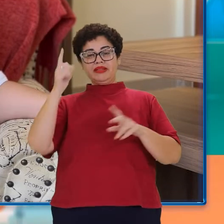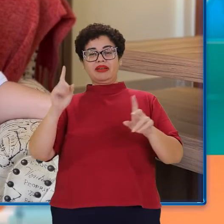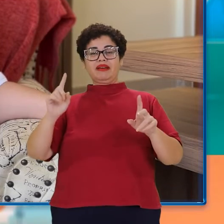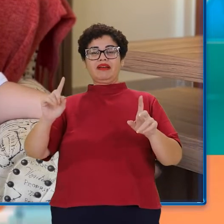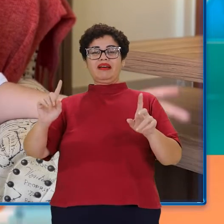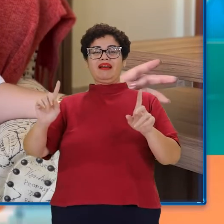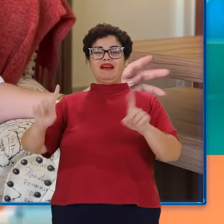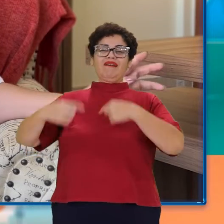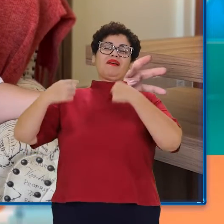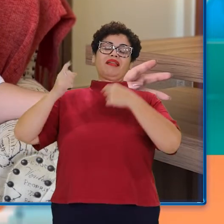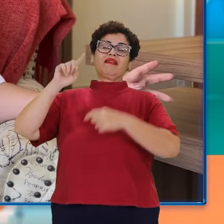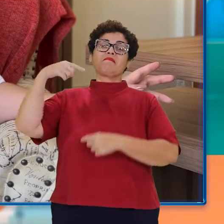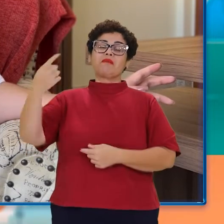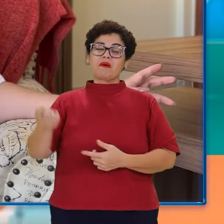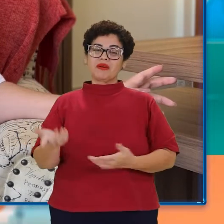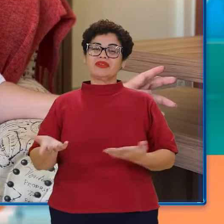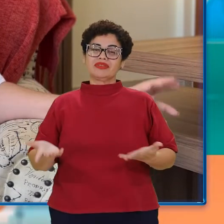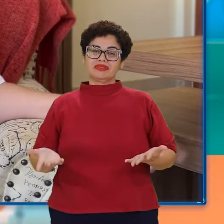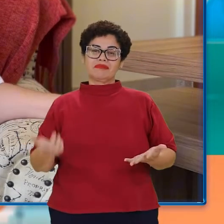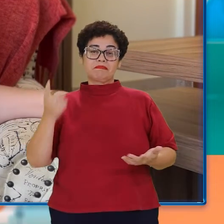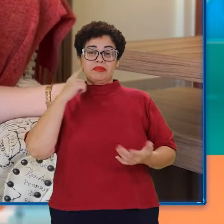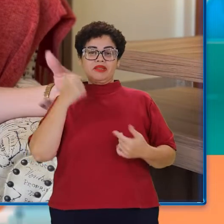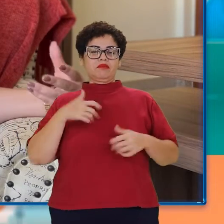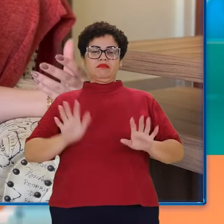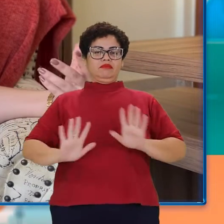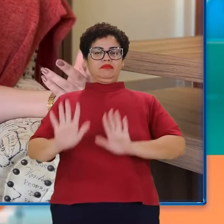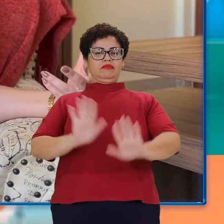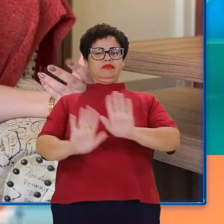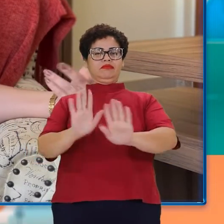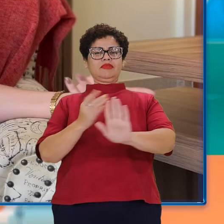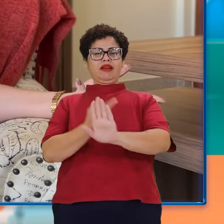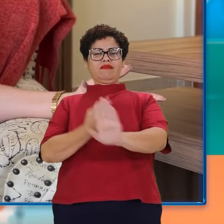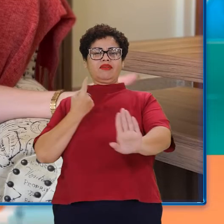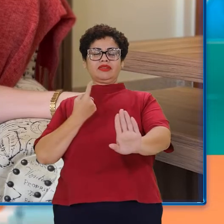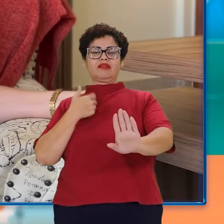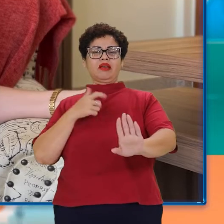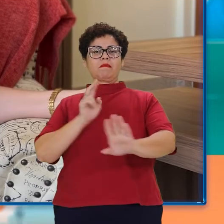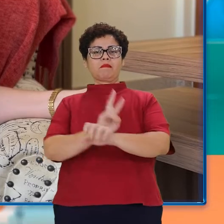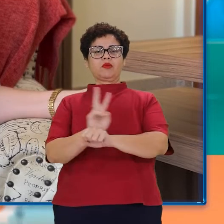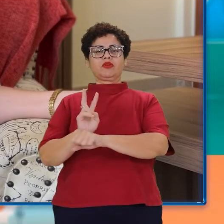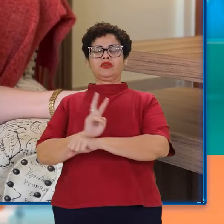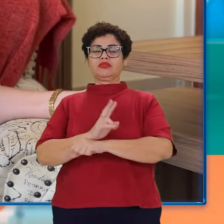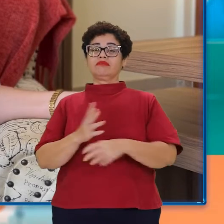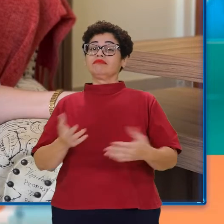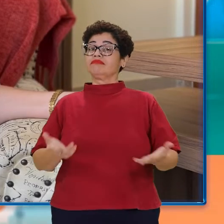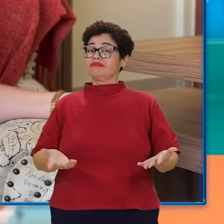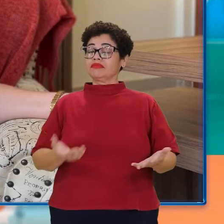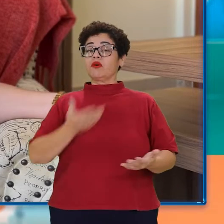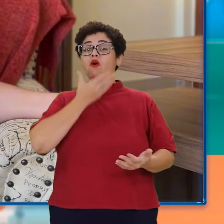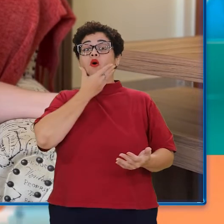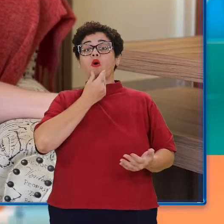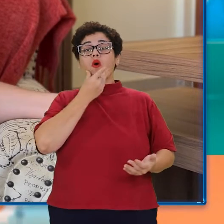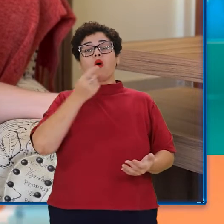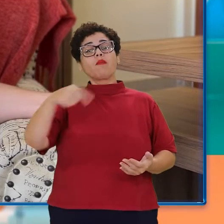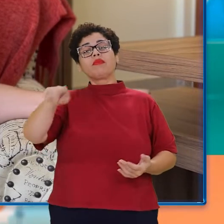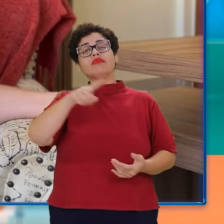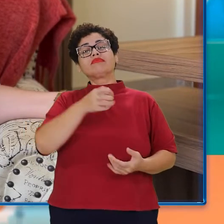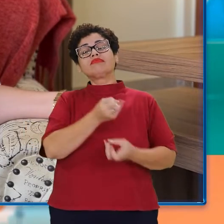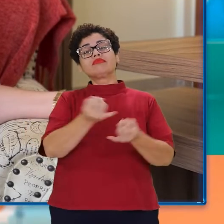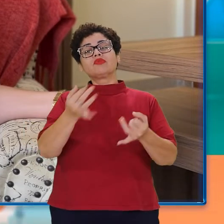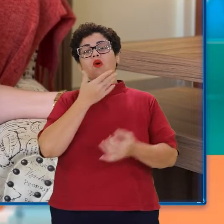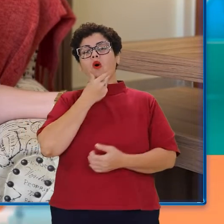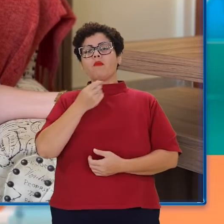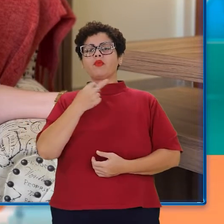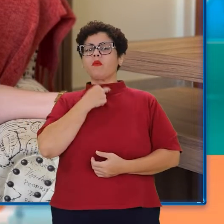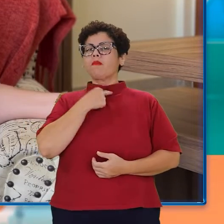pessoas podem usar isso contra mim. Né? Então a gente tem essa questão de se proteger. A própria noção de como que os homens se relacionam